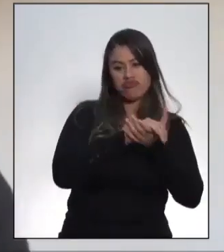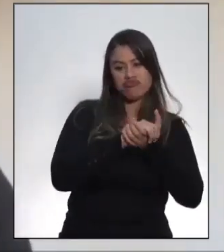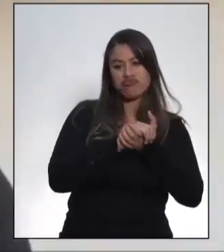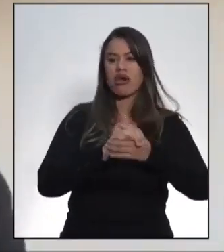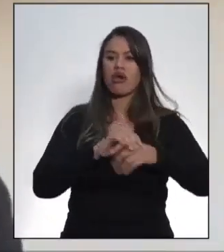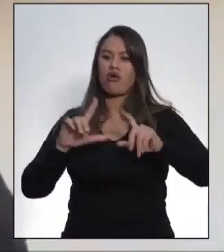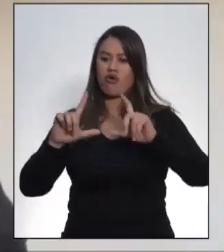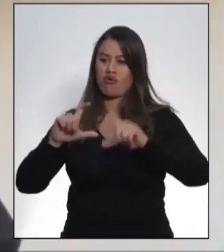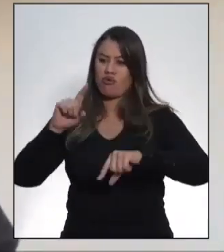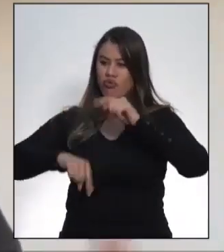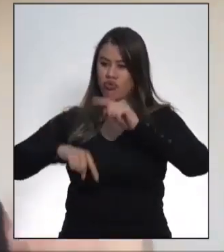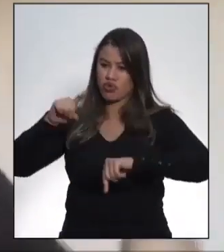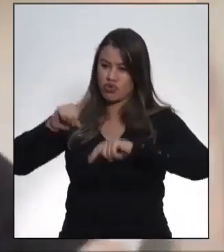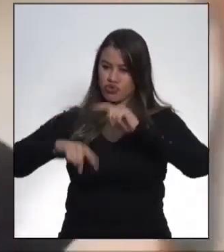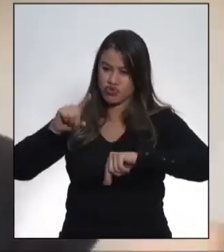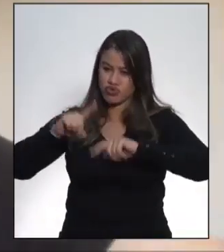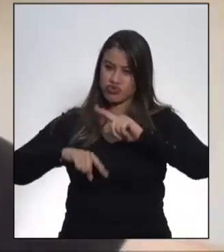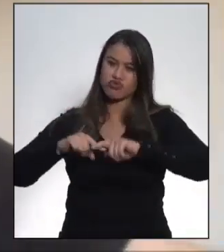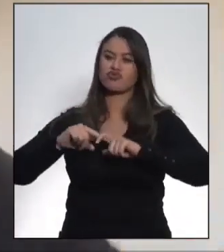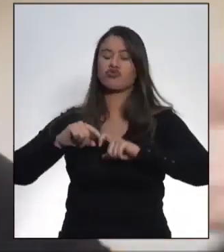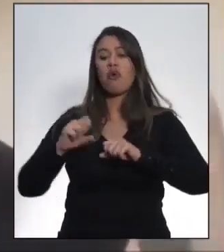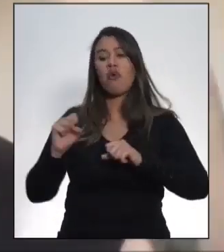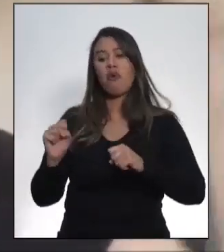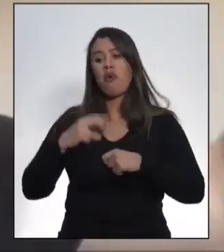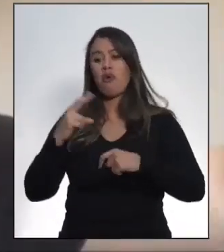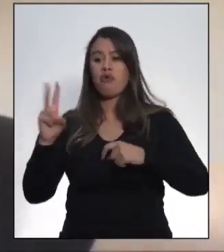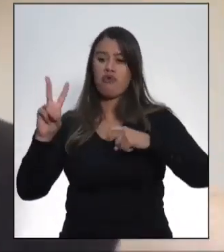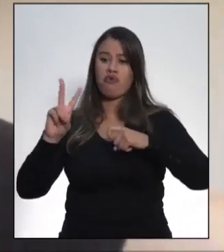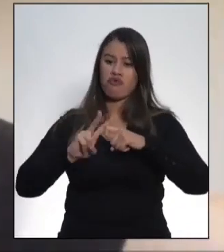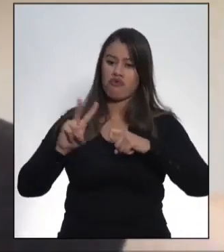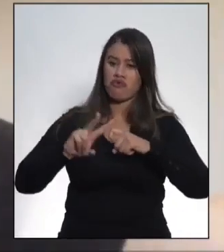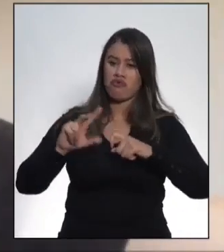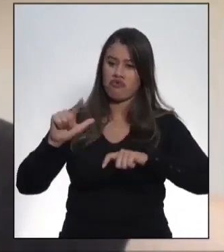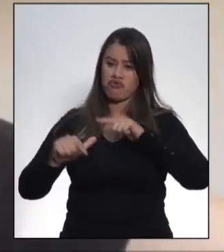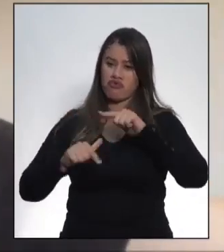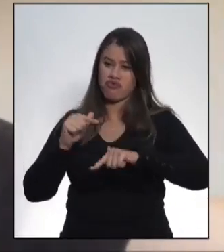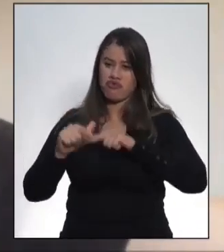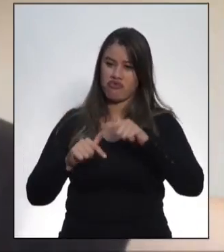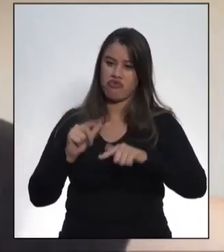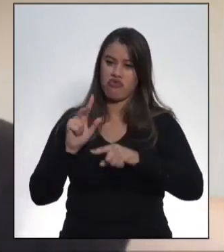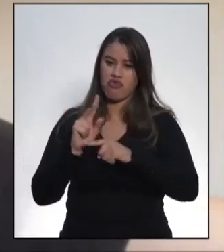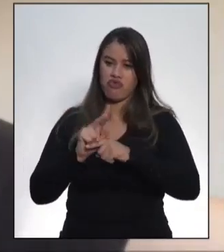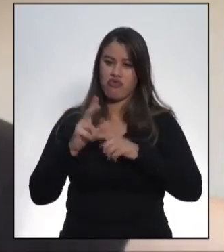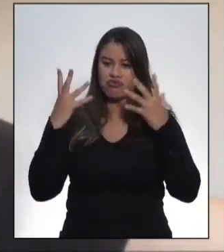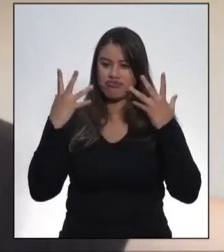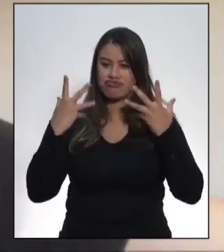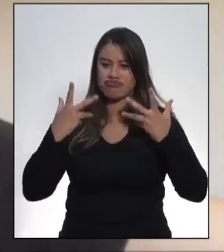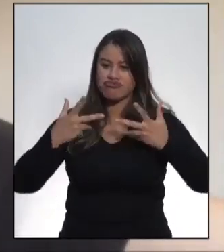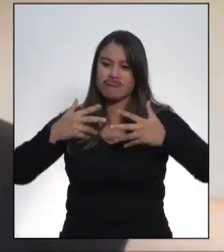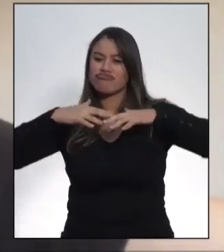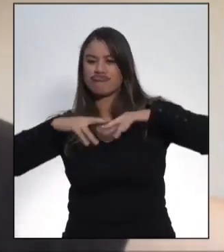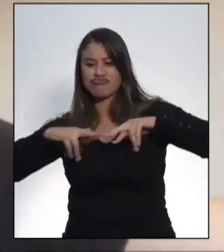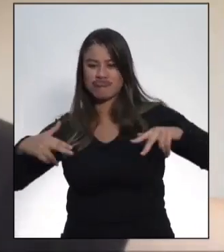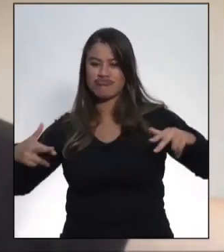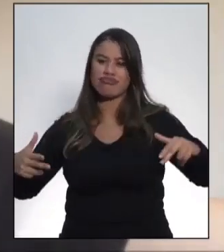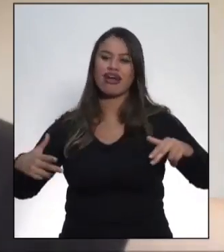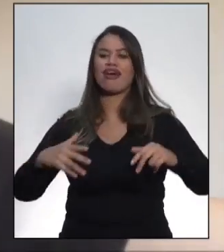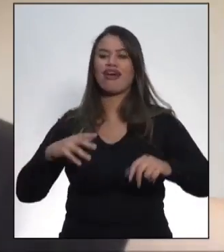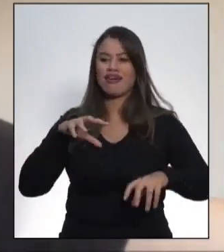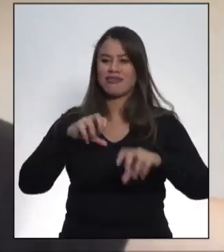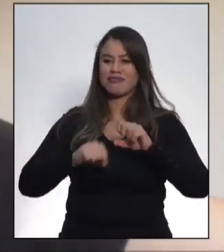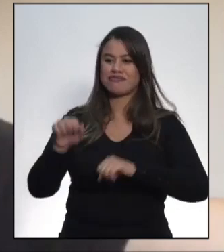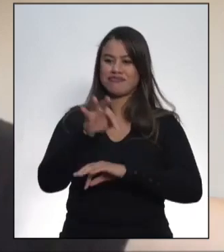produtos, ou se você for uma veterinária que terminou a faculdade de veterinária